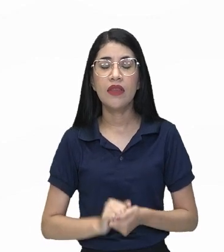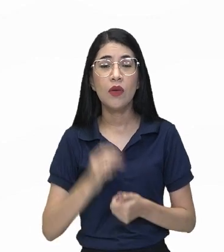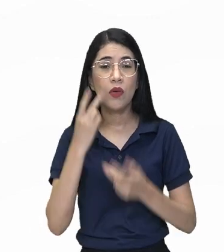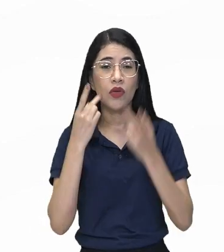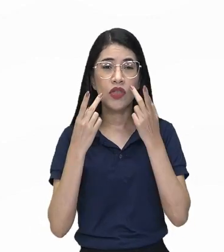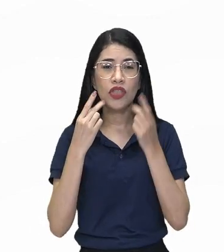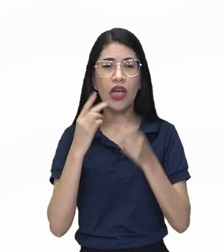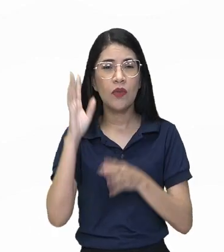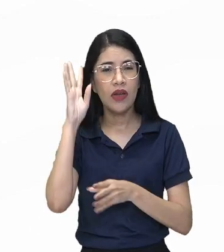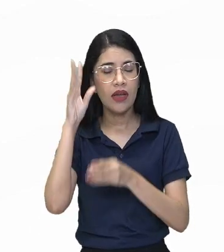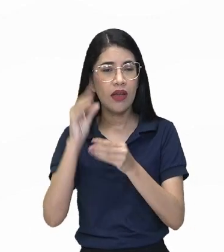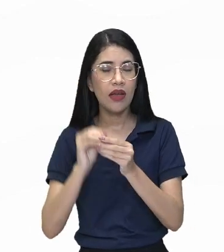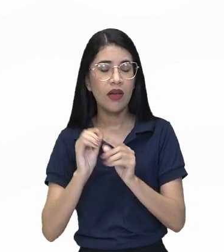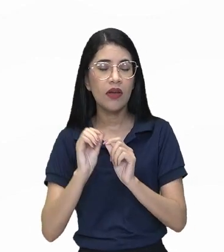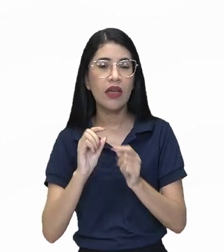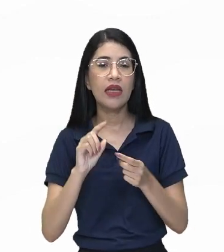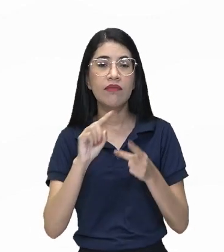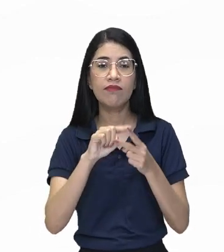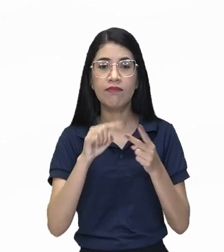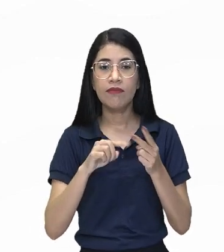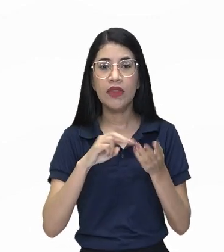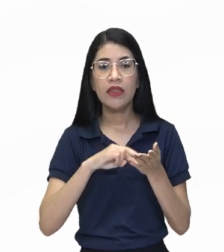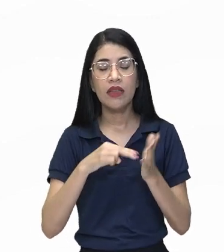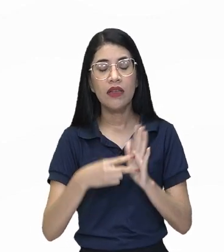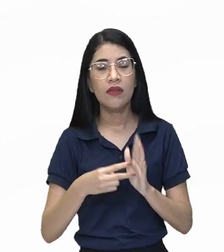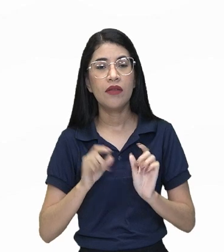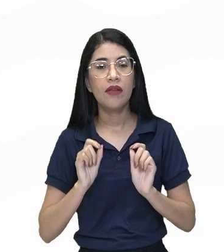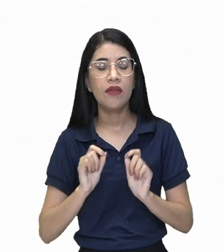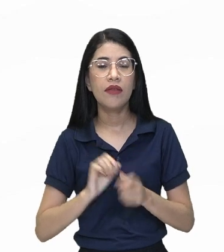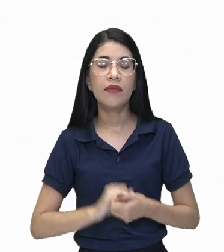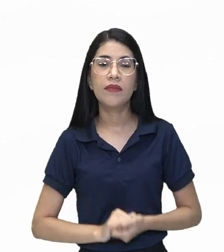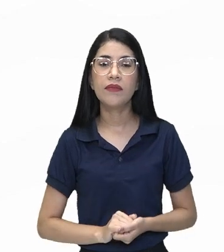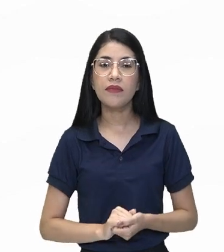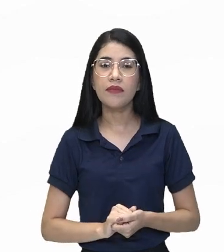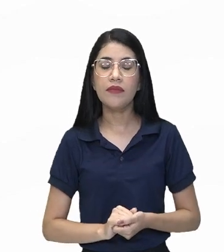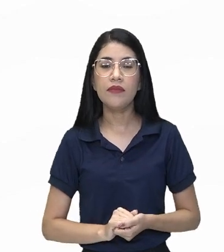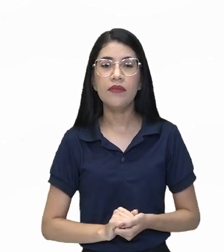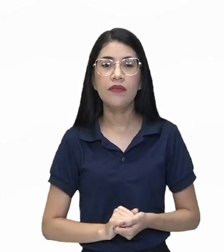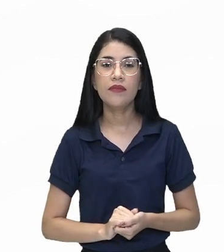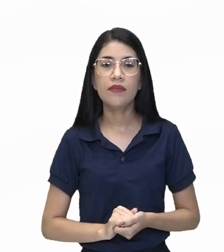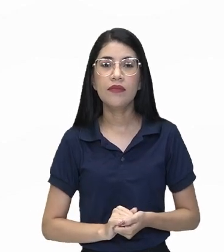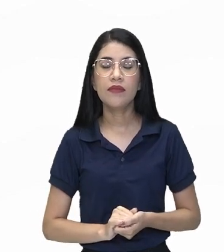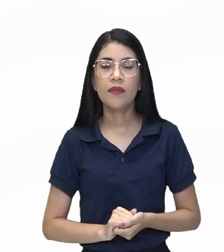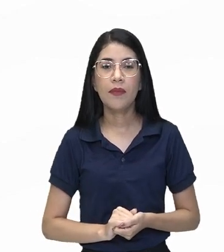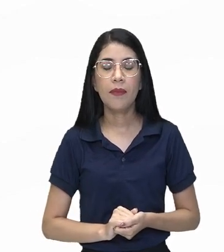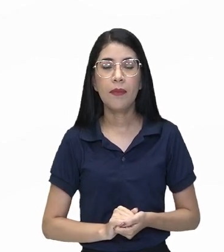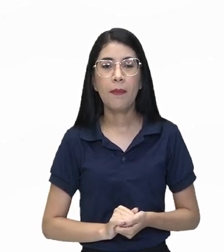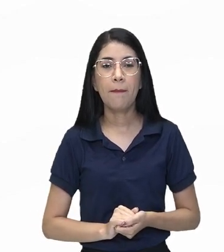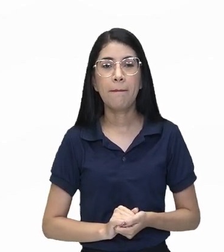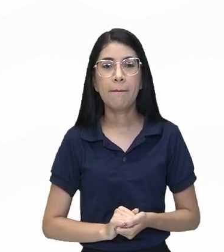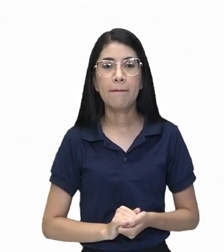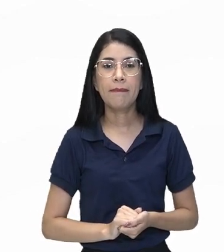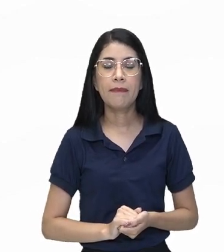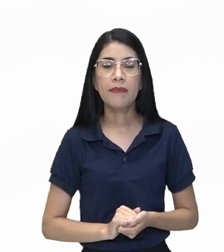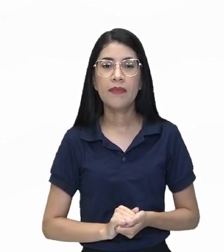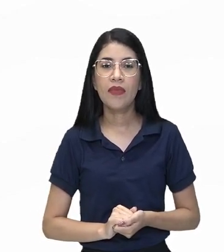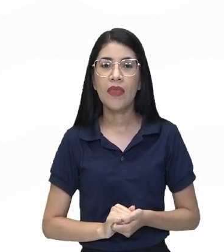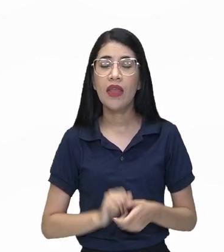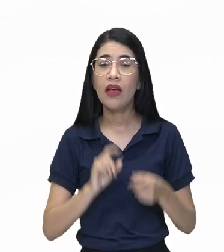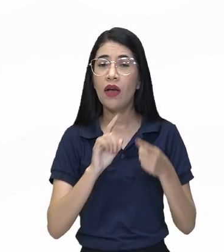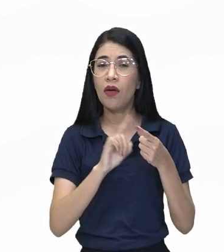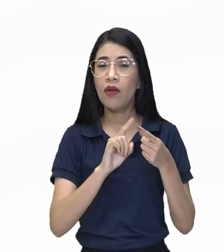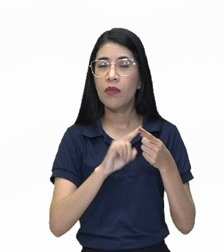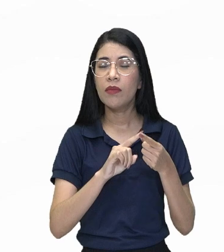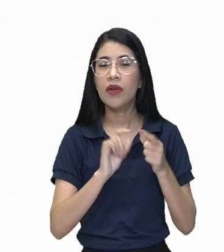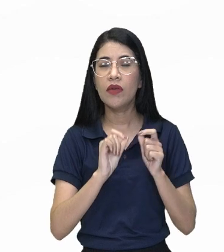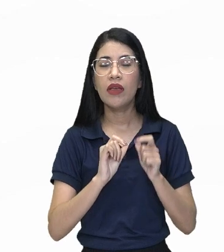a dois significados, né? Então, ela remete a dois significados diferentes, né? A um gênero